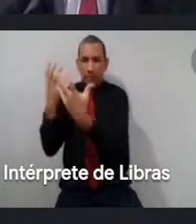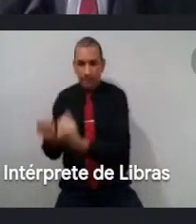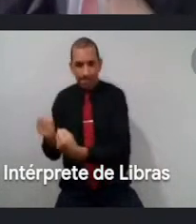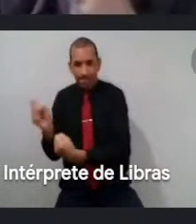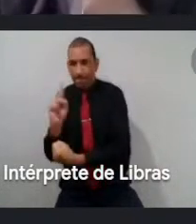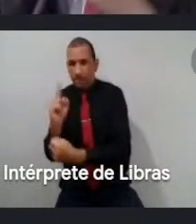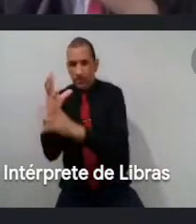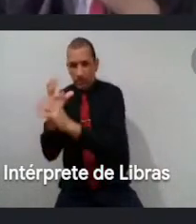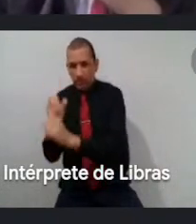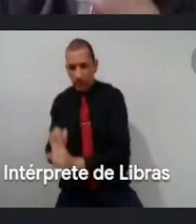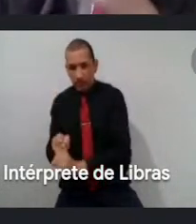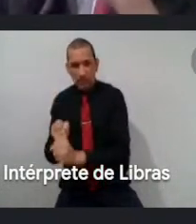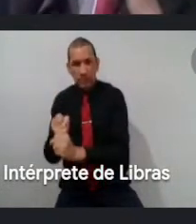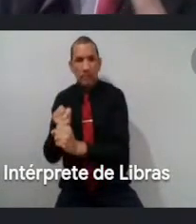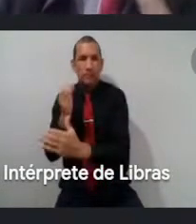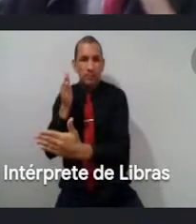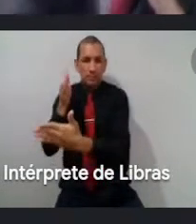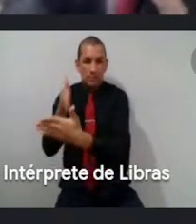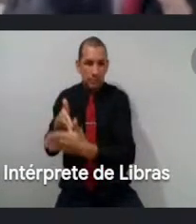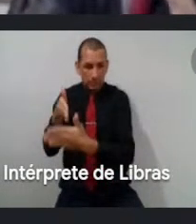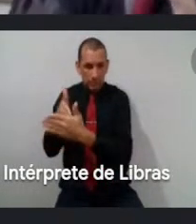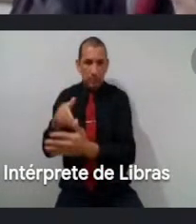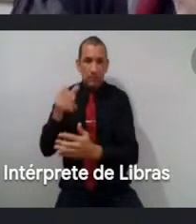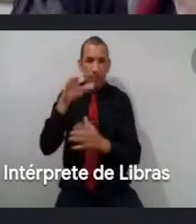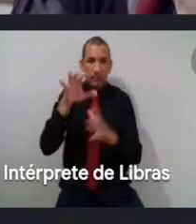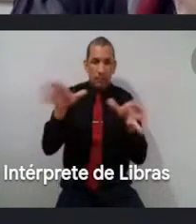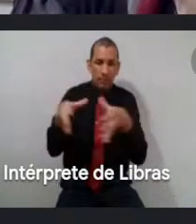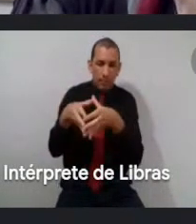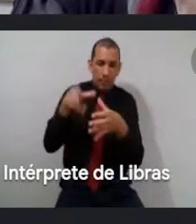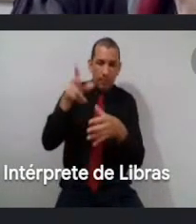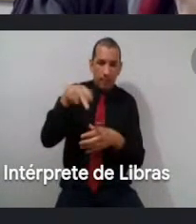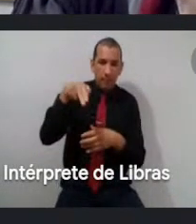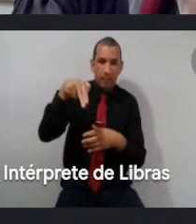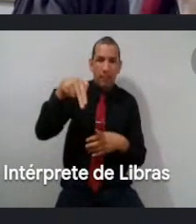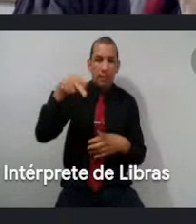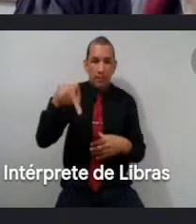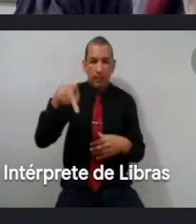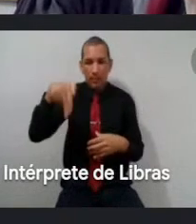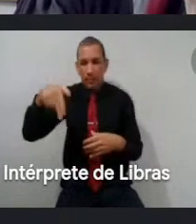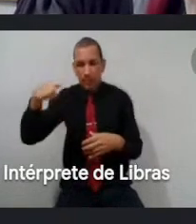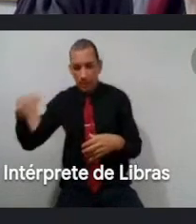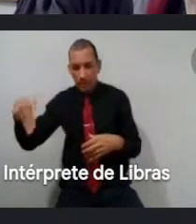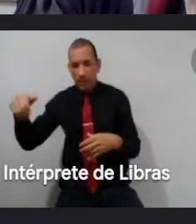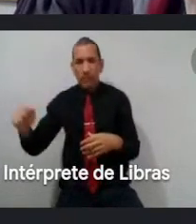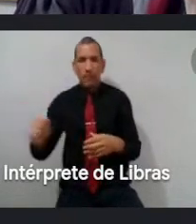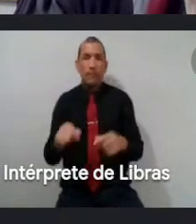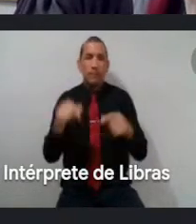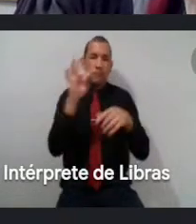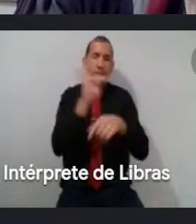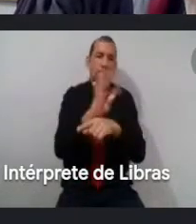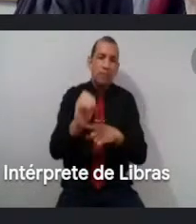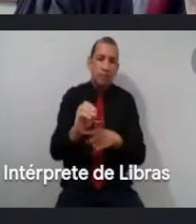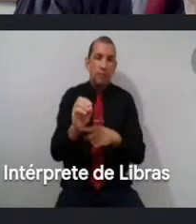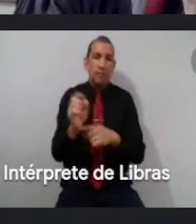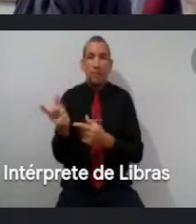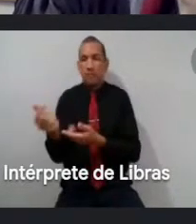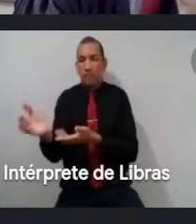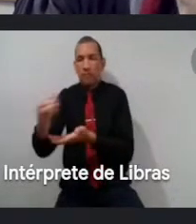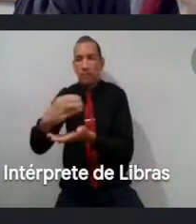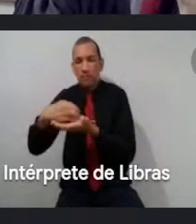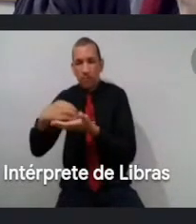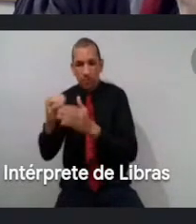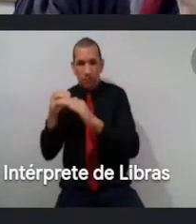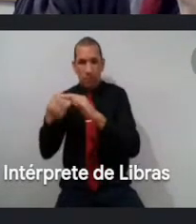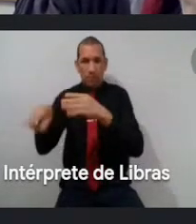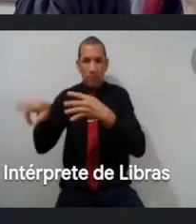das contas do órgão direção Estadual do partido da mobilização Nacional pmn Tocantins referente a arrecadação e aplicação